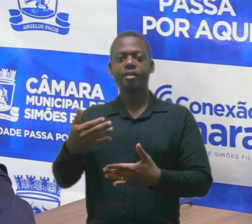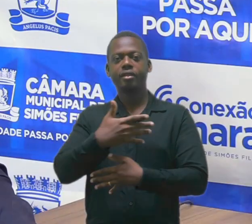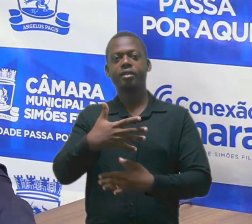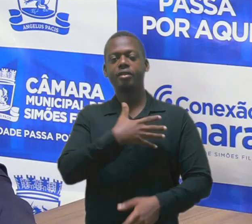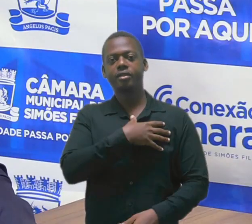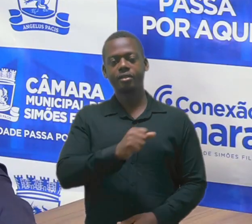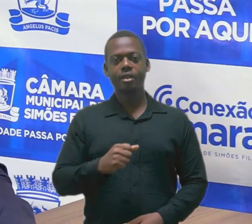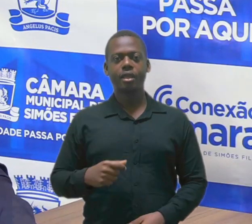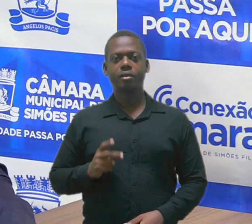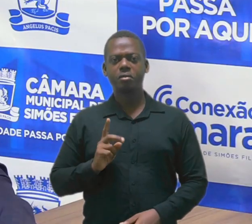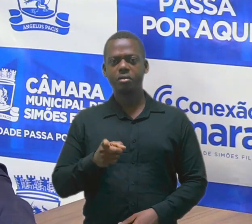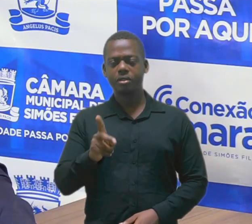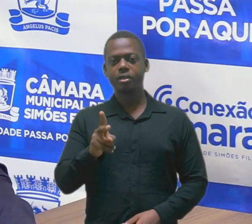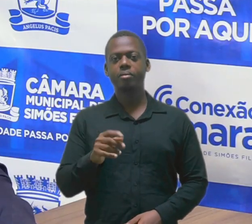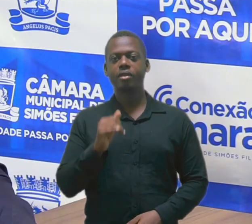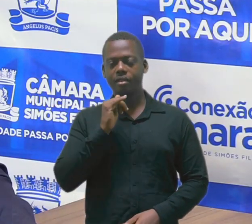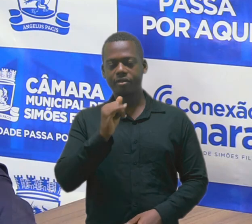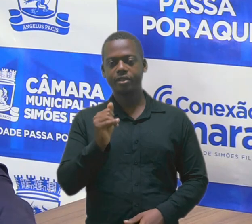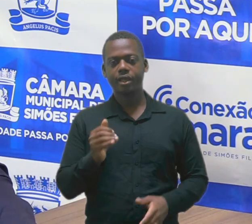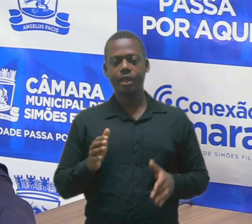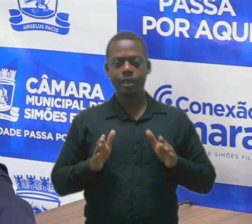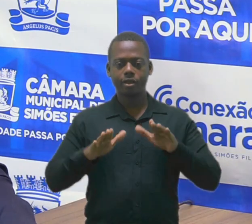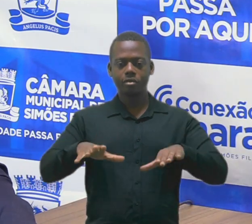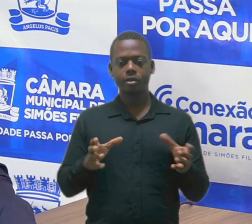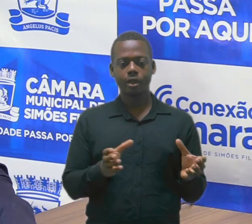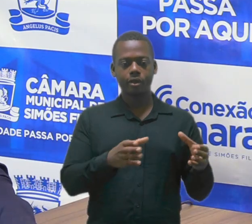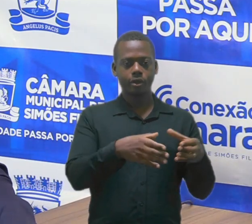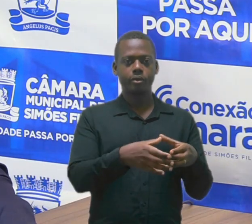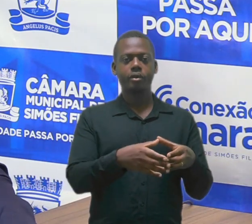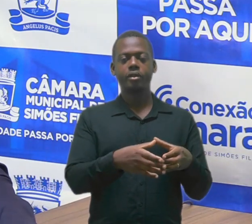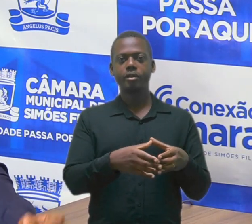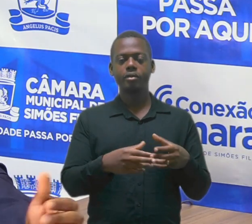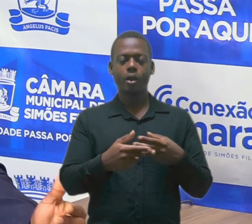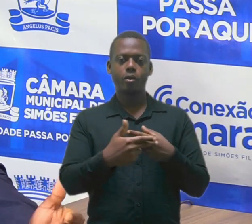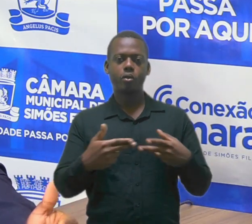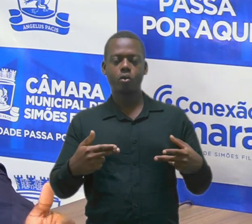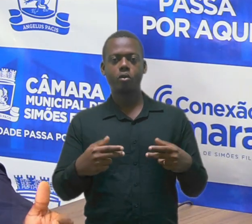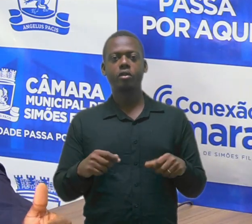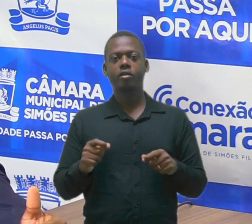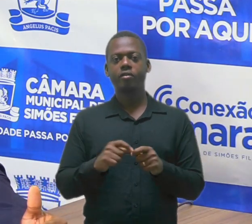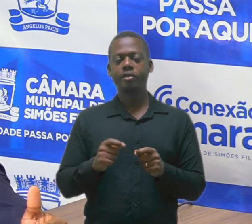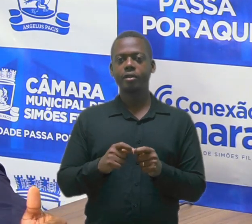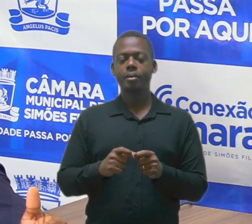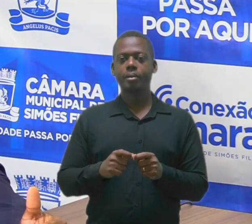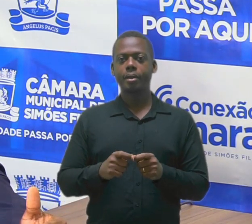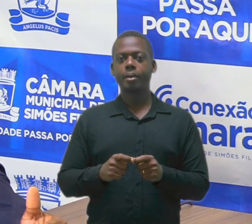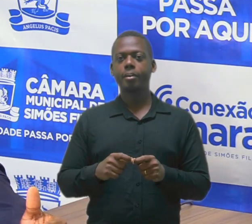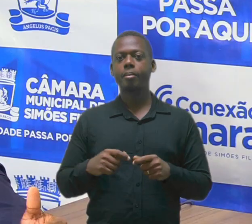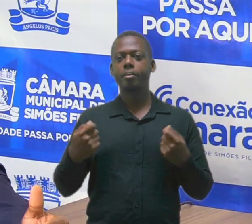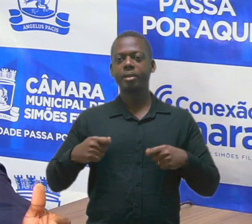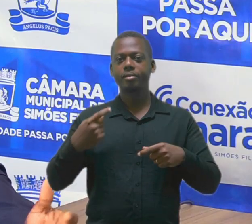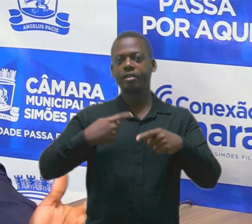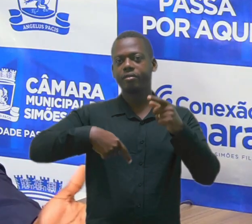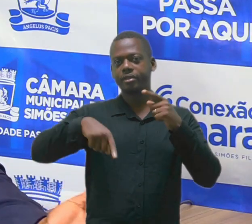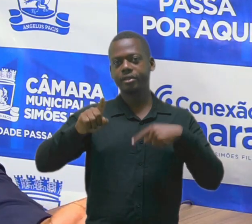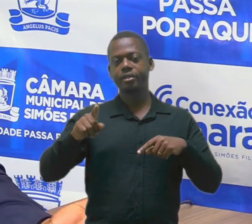tecla, Tati, que inclusão é incluir. Sim. Eu sei que muitas coisas já foram feitas feitas, mas ainda precisa avançar em outras tantas.